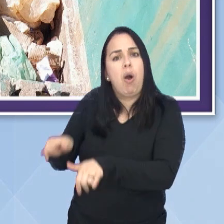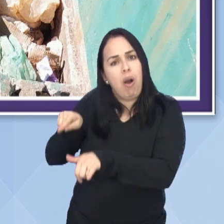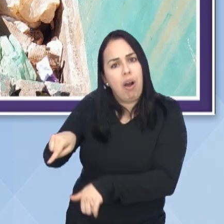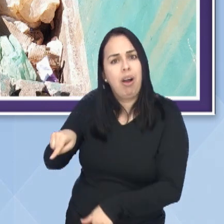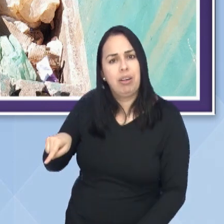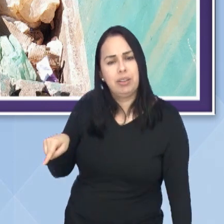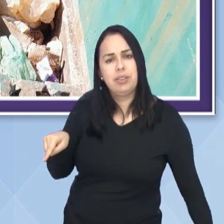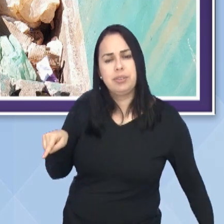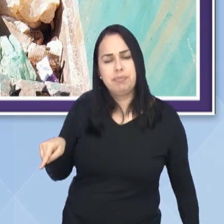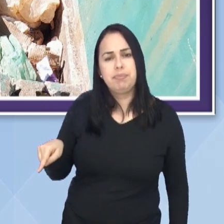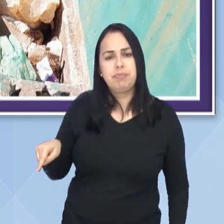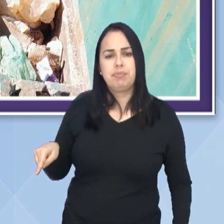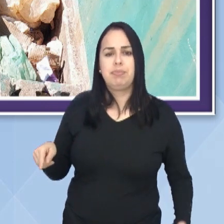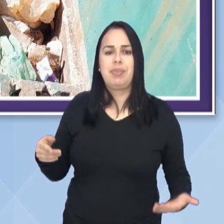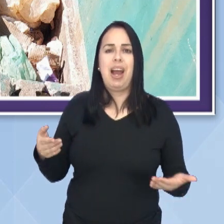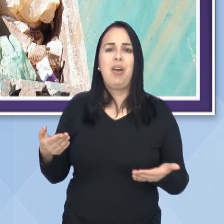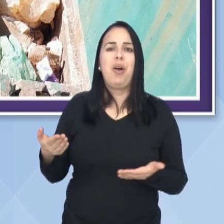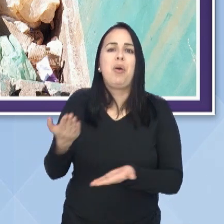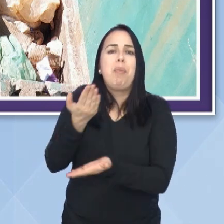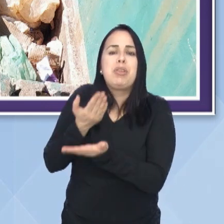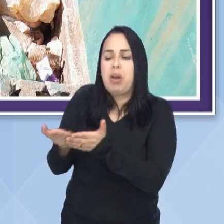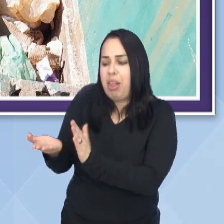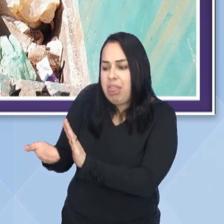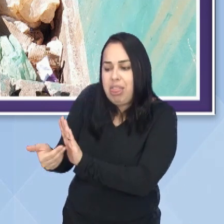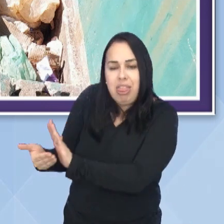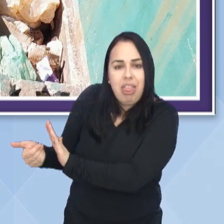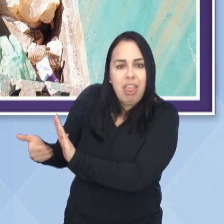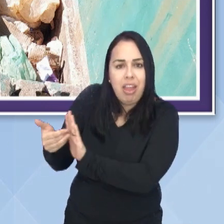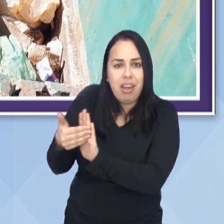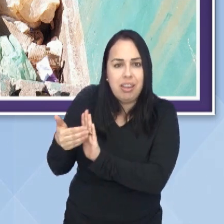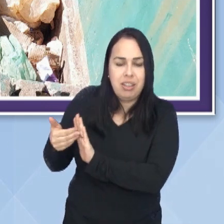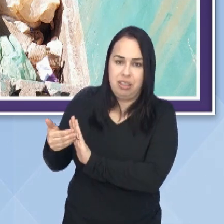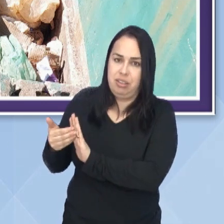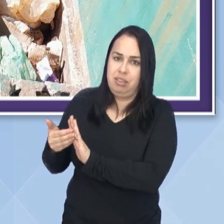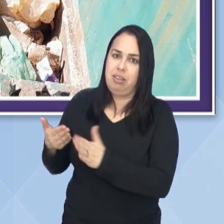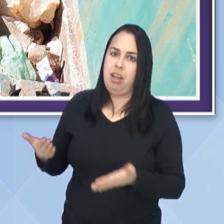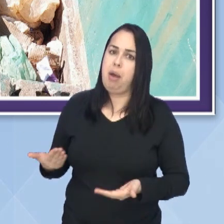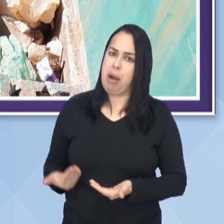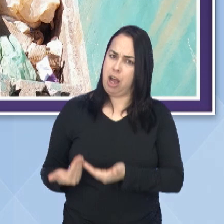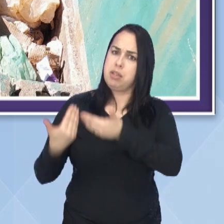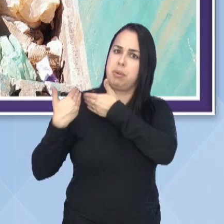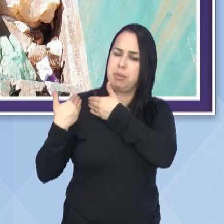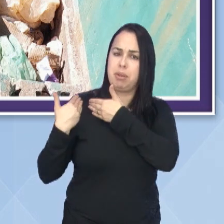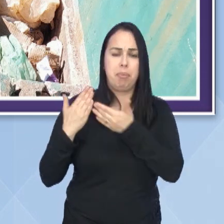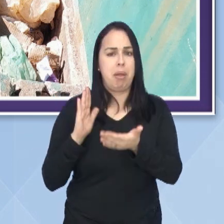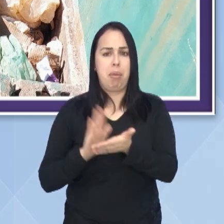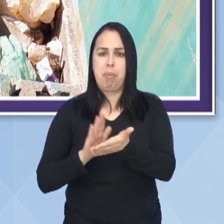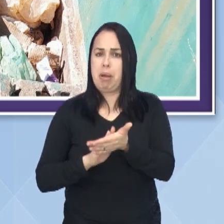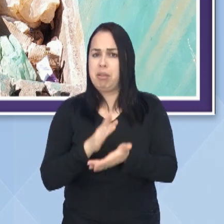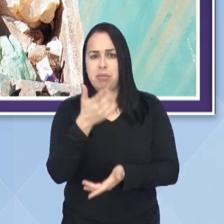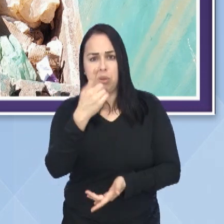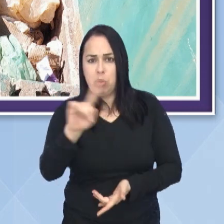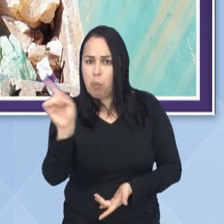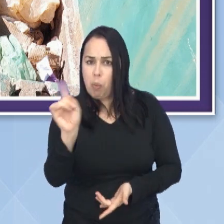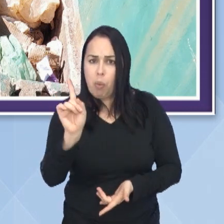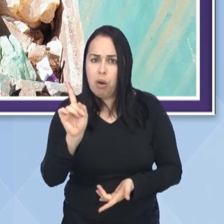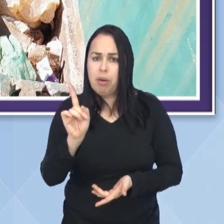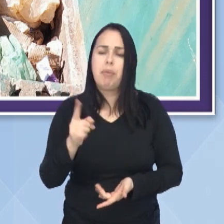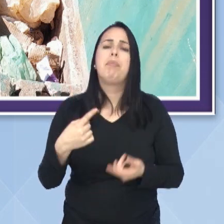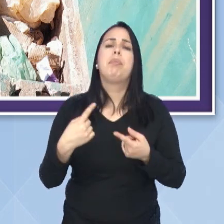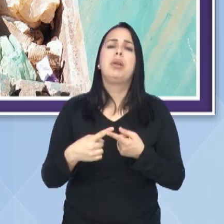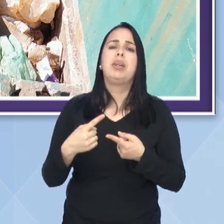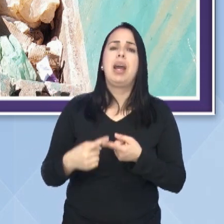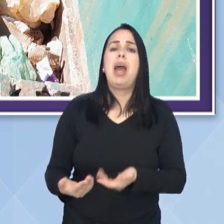lá, agora que estão começando a tirar. E não fazem mais que obrigação, não merece salva de palma, não merece obrigada, não merece nada, porque